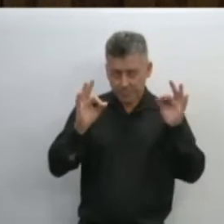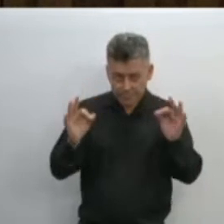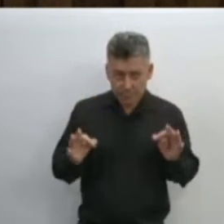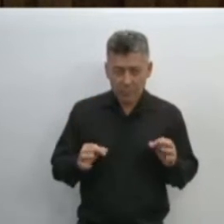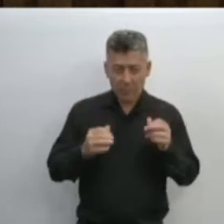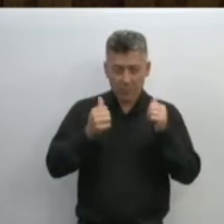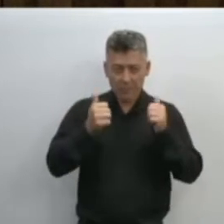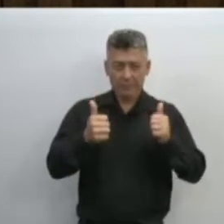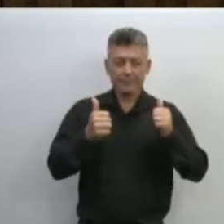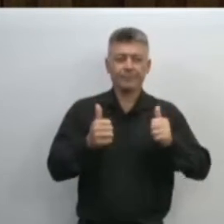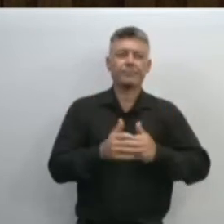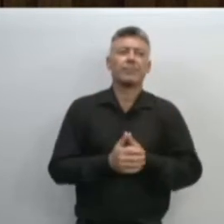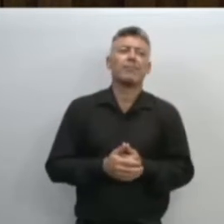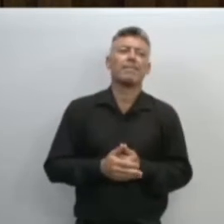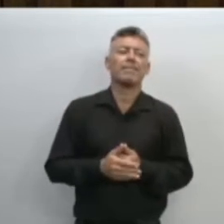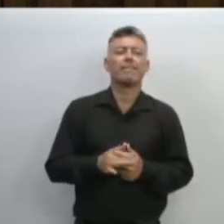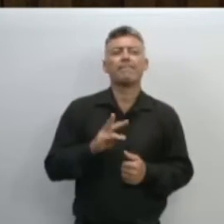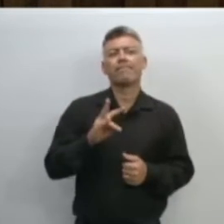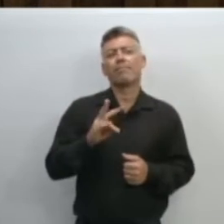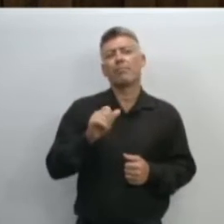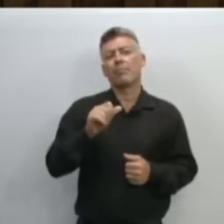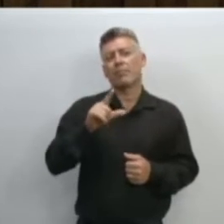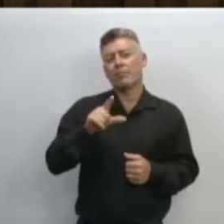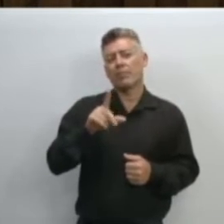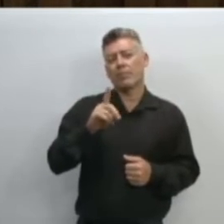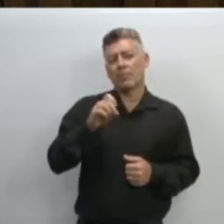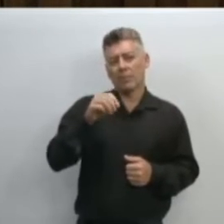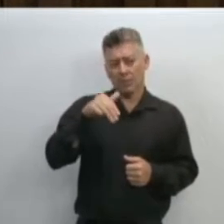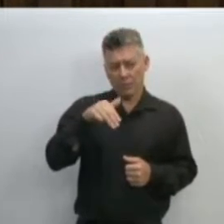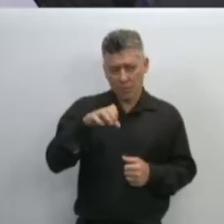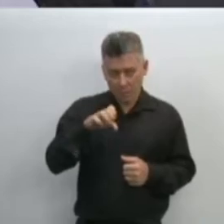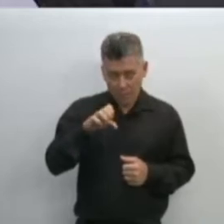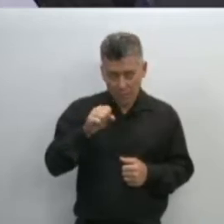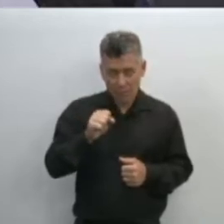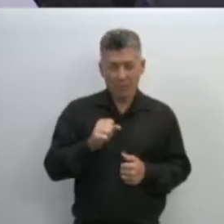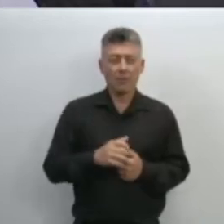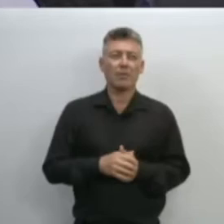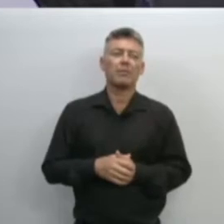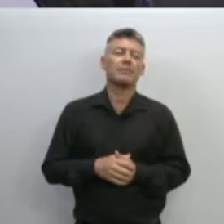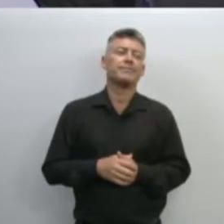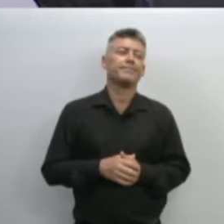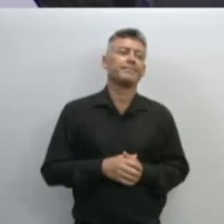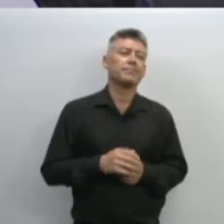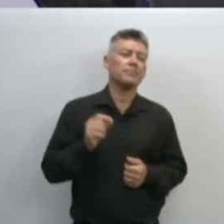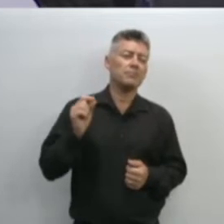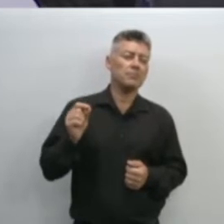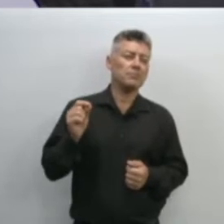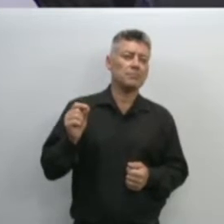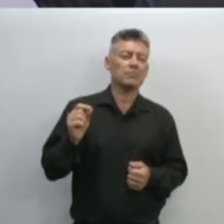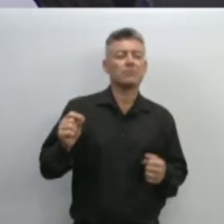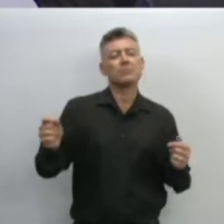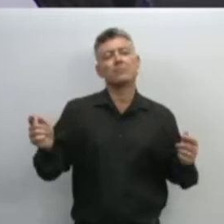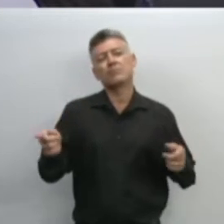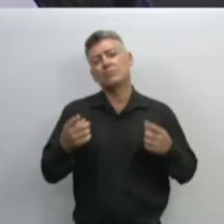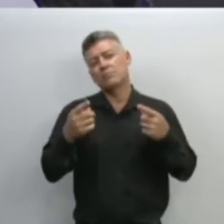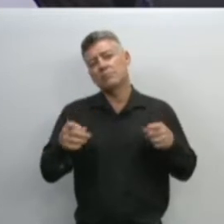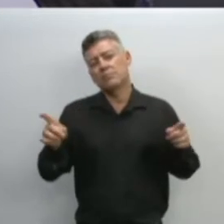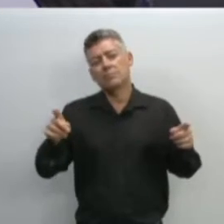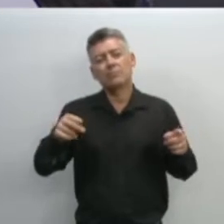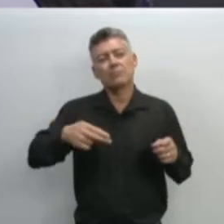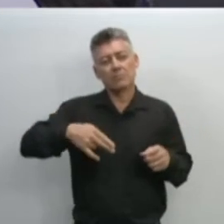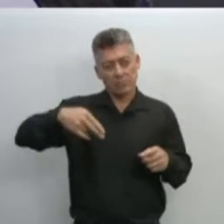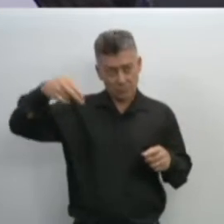palavras, nas suas colocações. Valdones, para quem não acompanha o trabalho dele, Valdones é um dos poucos músicos hoje no